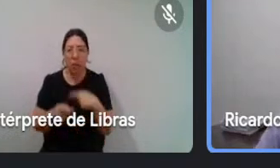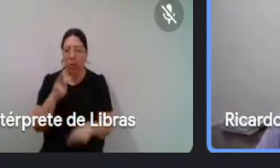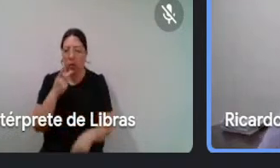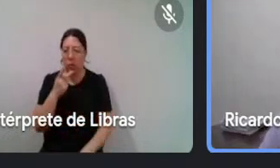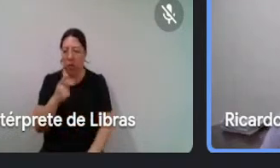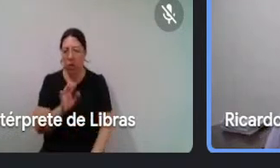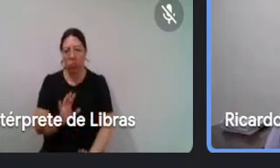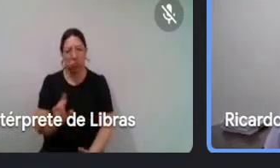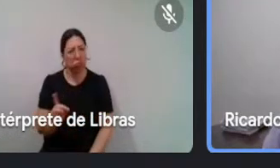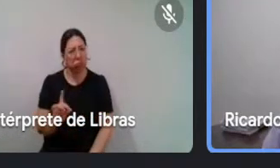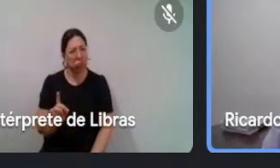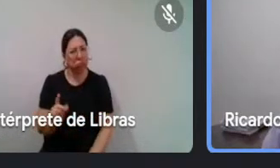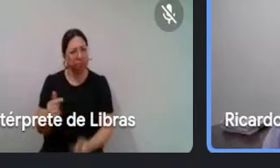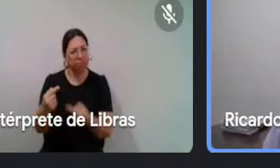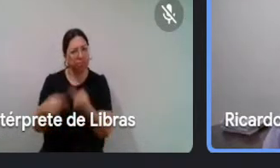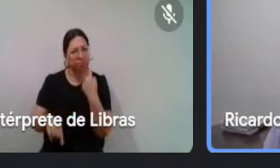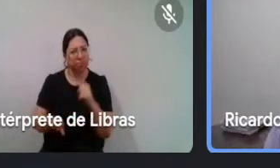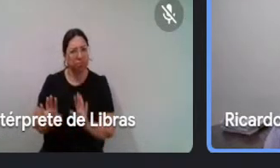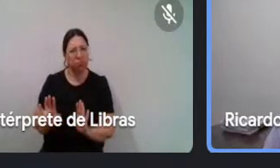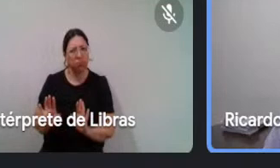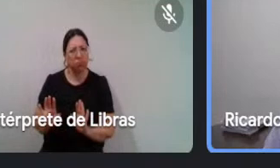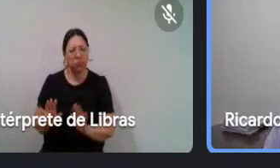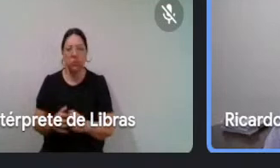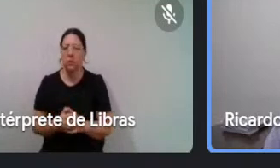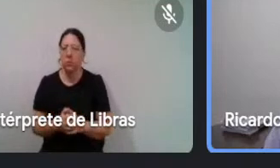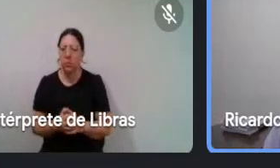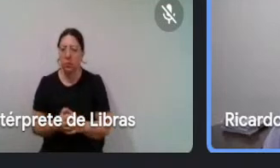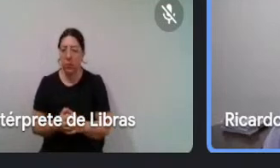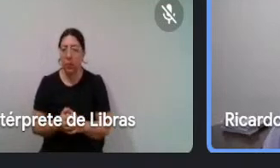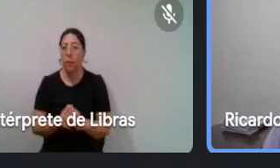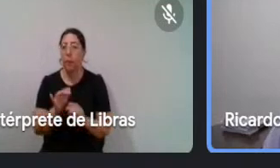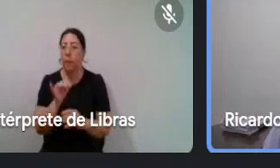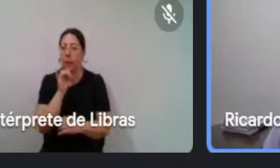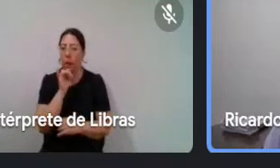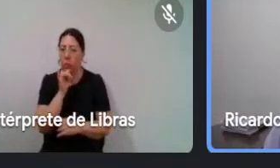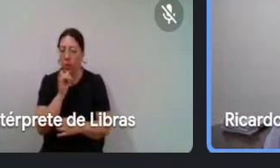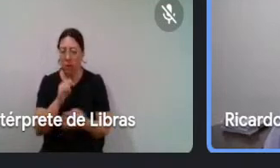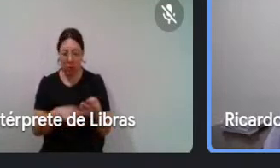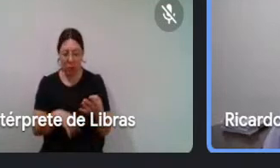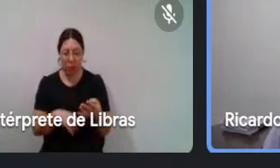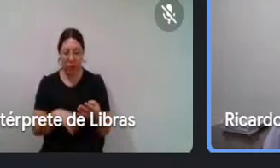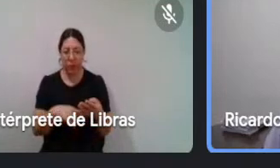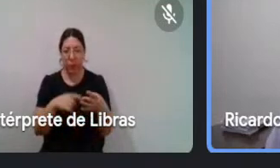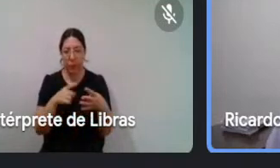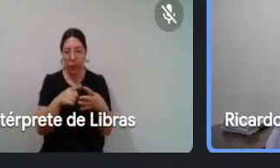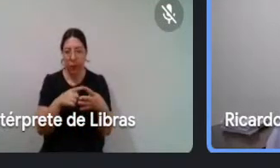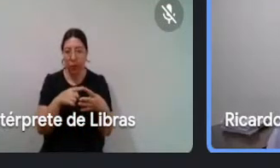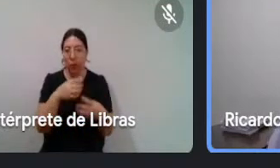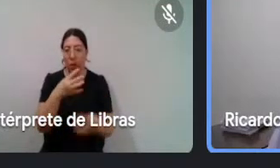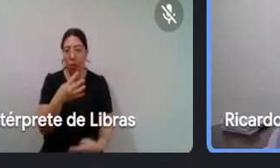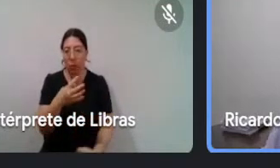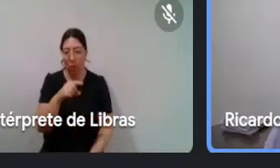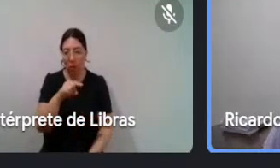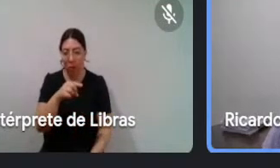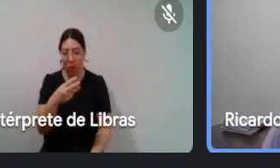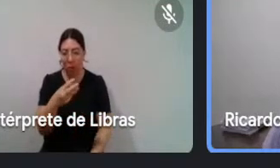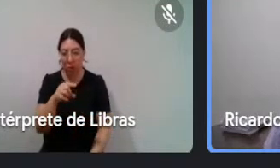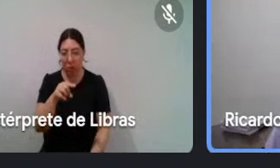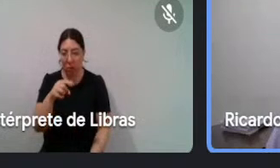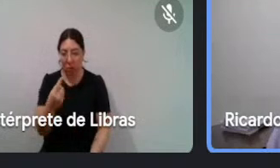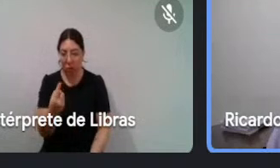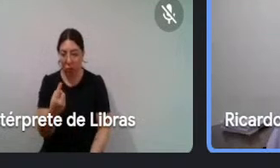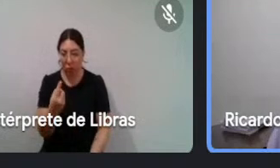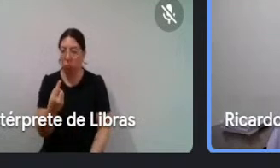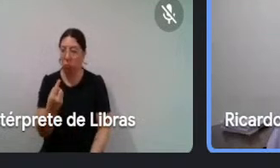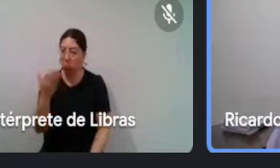ser. Por exemplo, aqui, começando pelo item 4.3.1, ficou demonstrado que o valor de